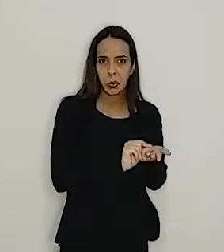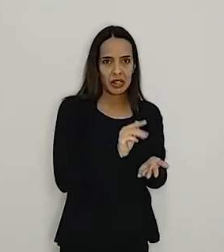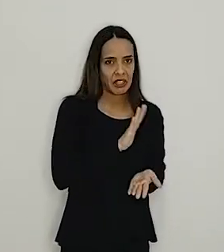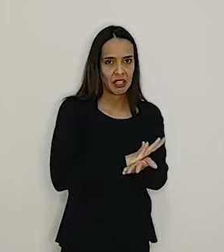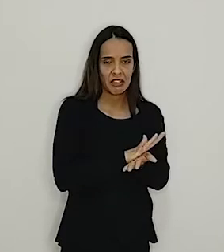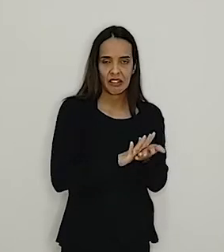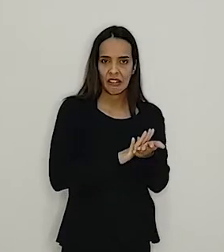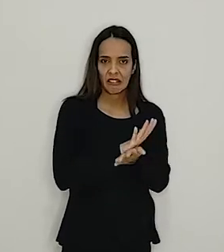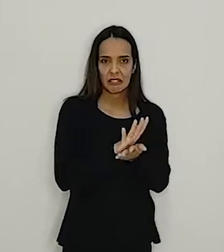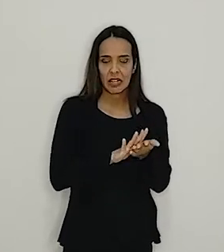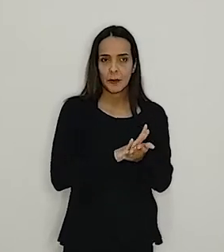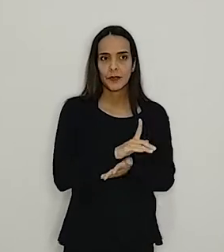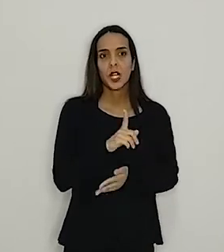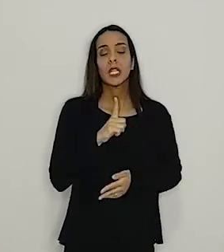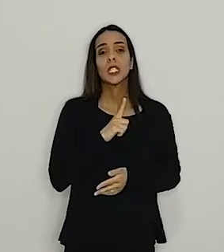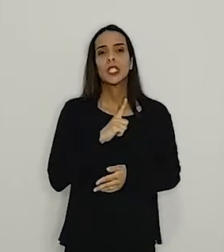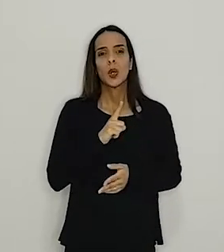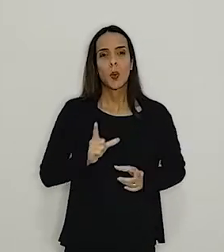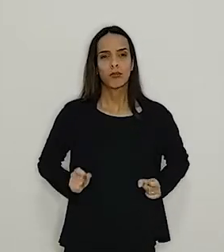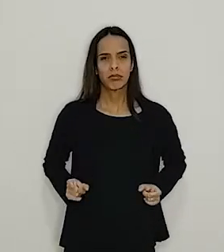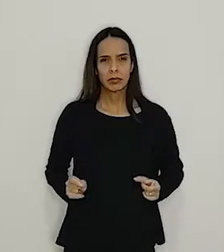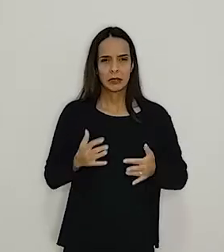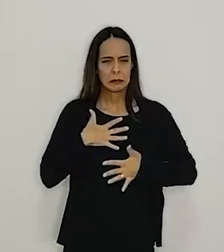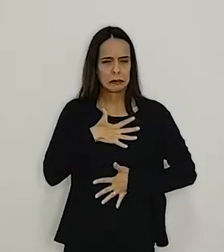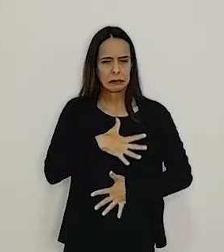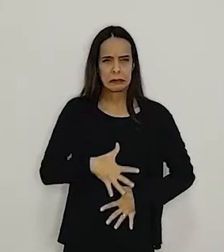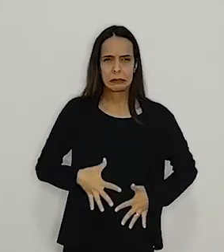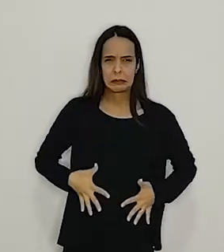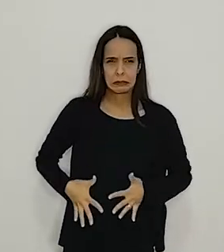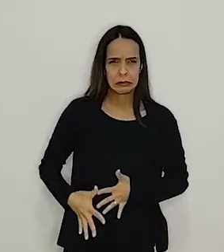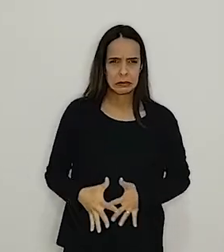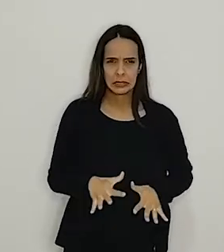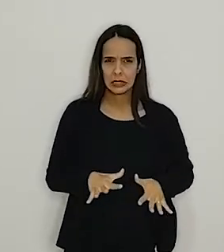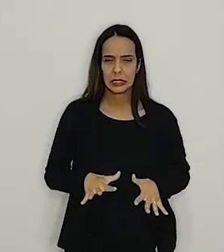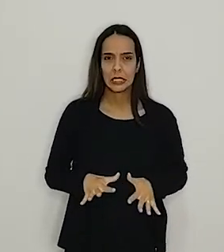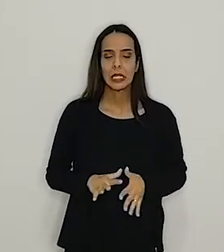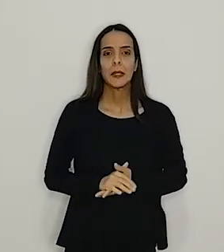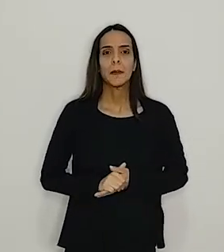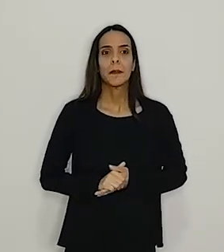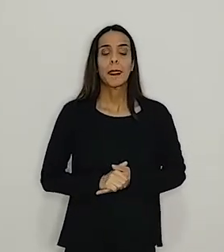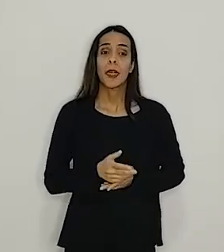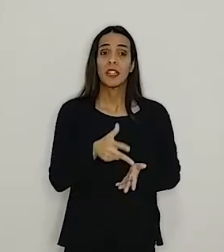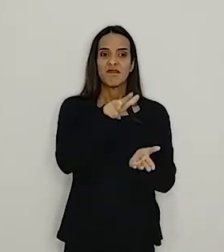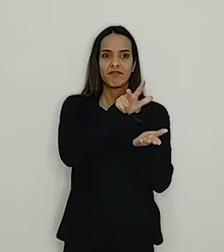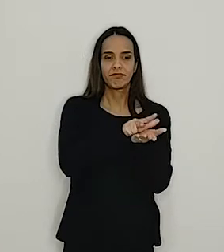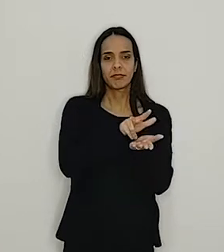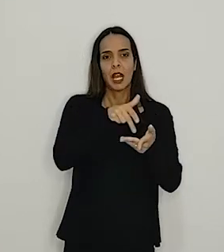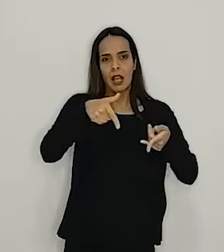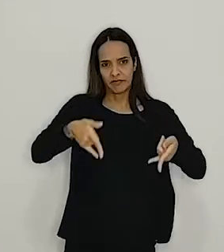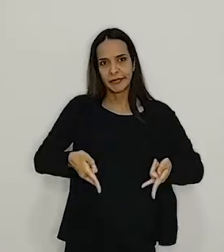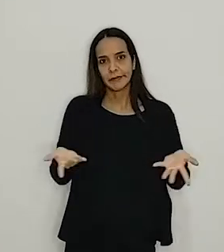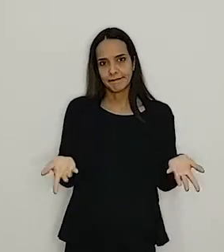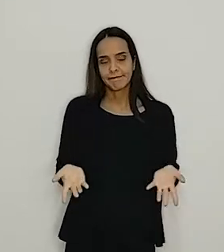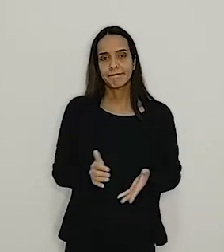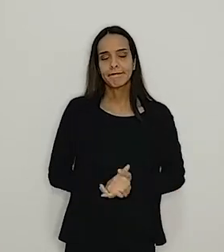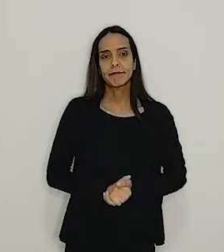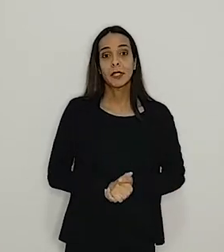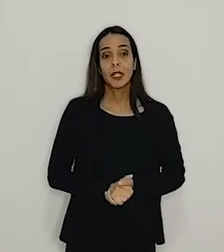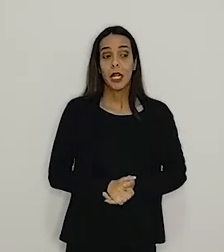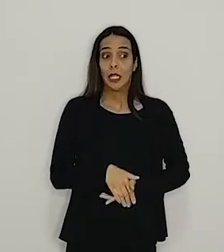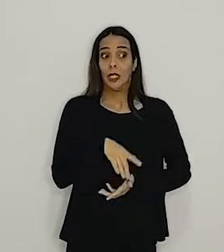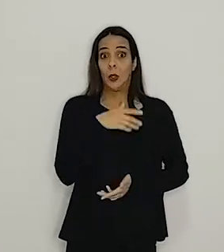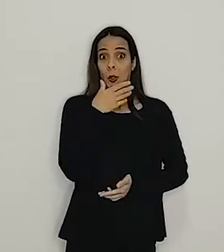tinha um comprometimento de uma metástase em coluna e ele ficou acamado. E aquele senhor era um senhor